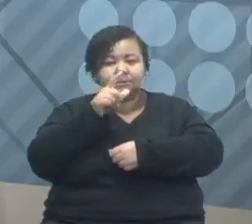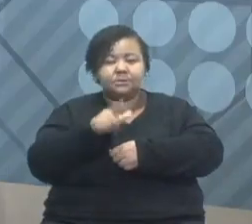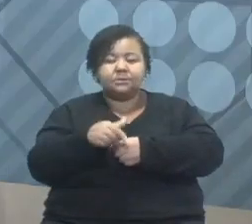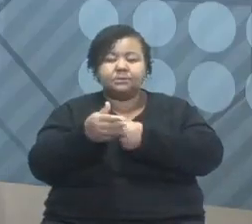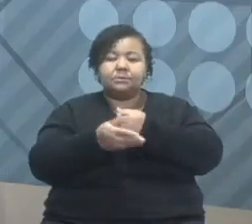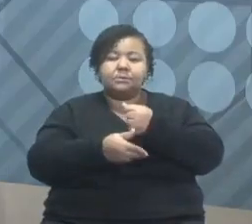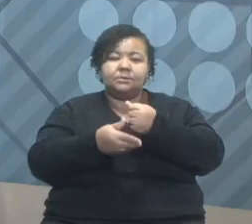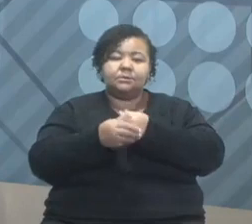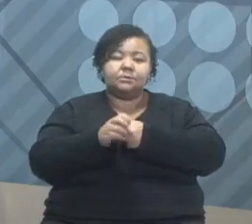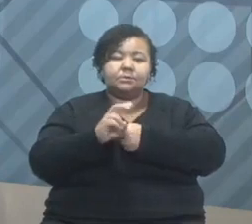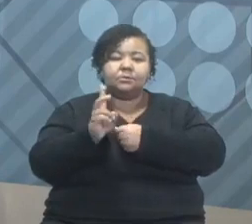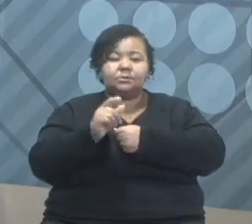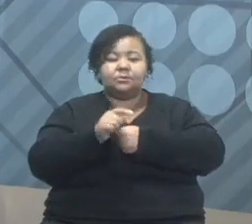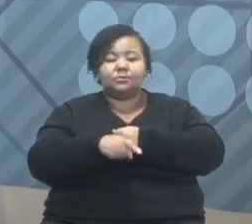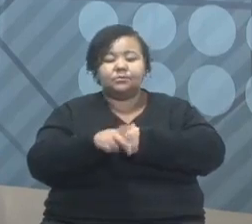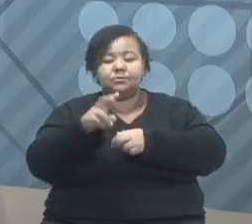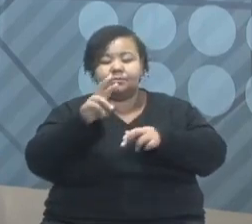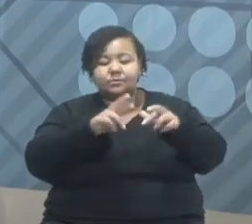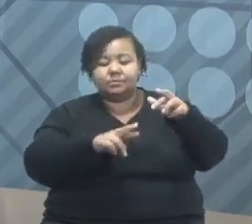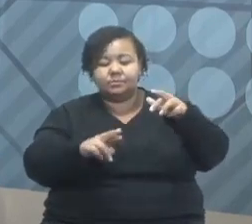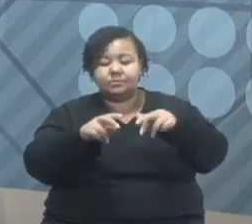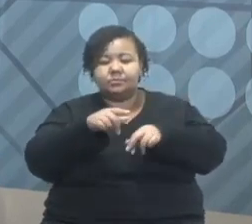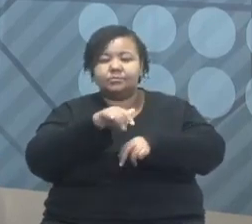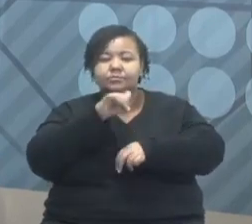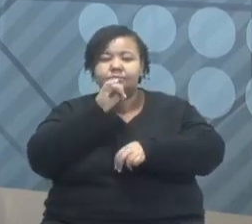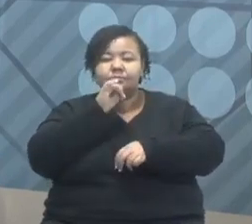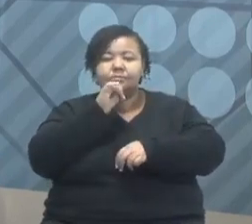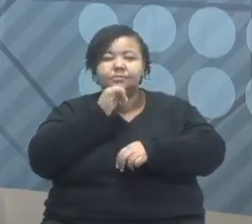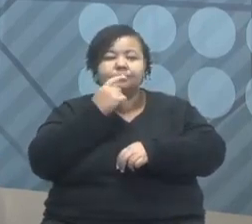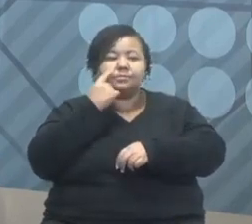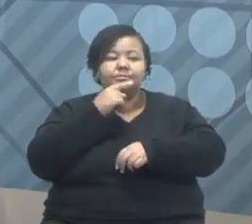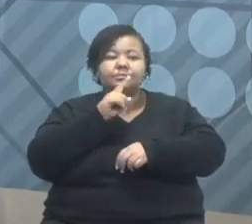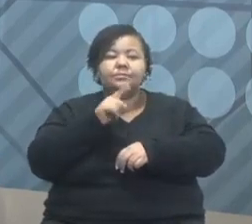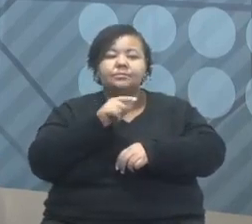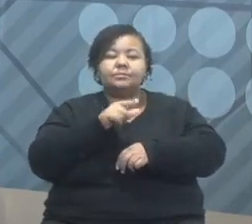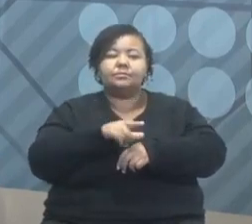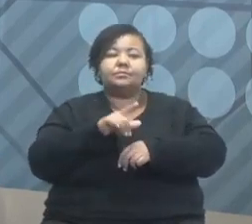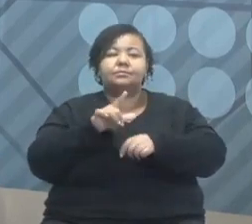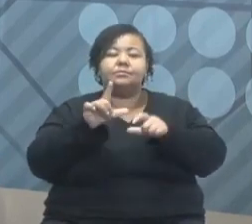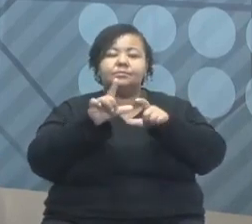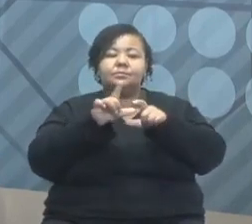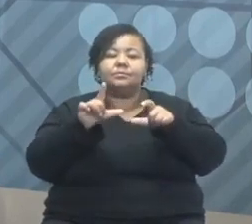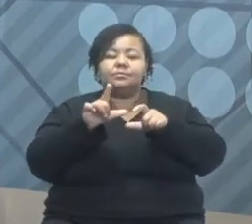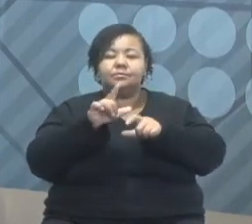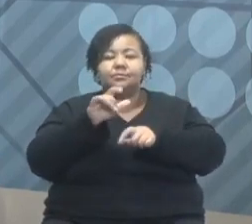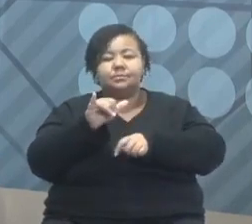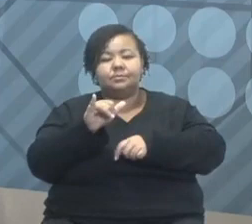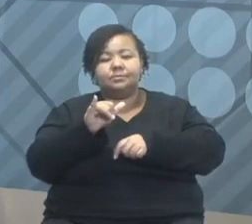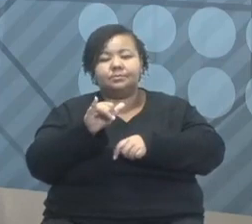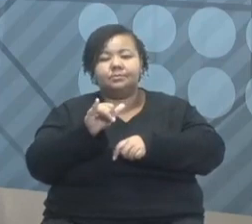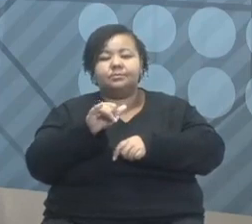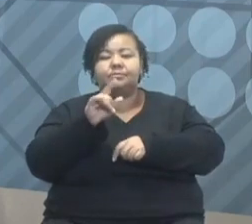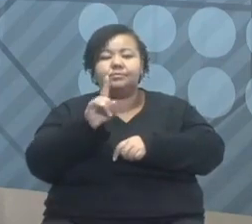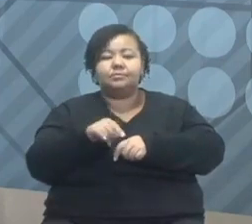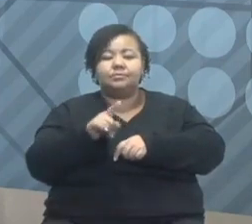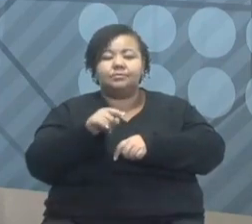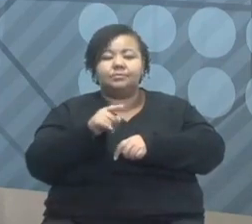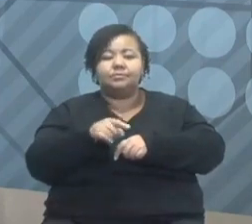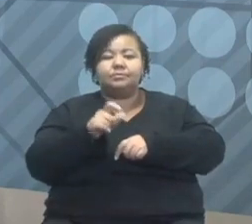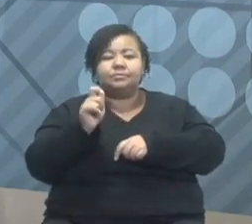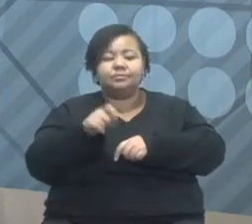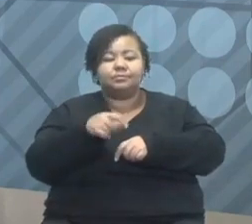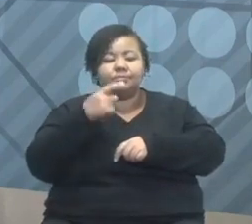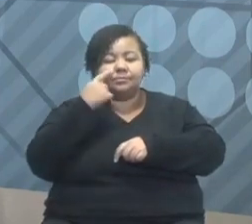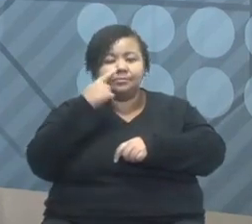base ou não. Analisamos o caso e verificamos se ele é linearmente independente. Se é linearmente independente, nós